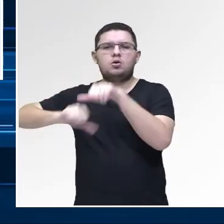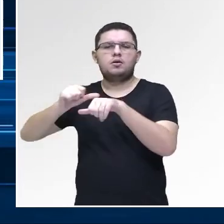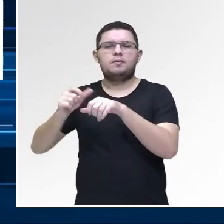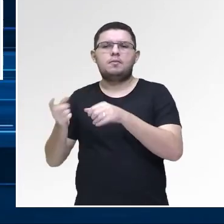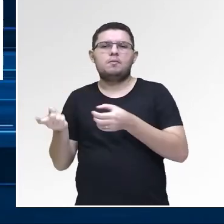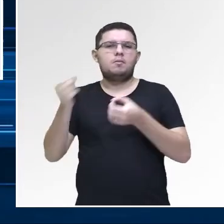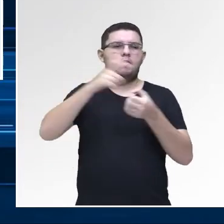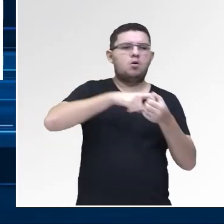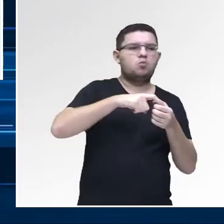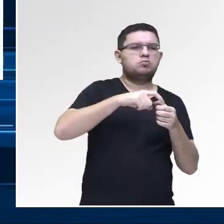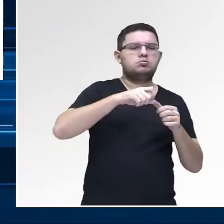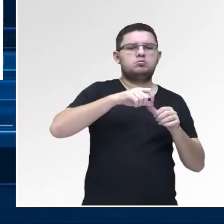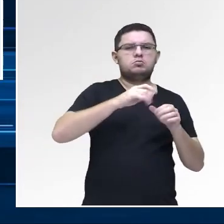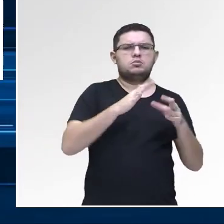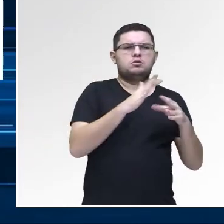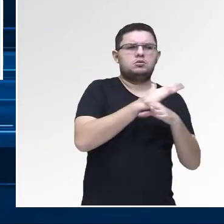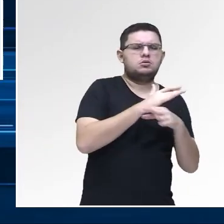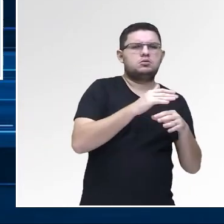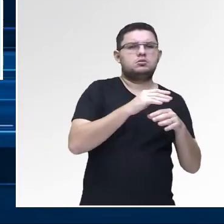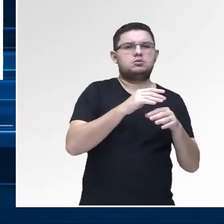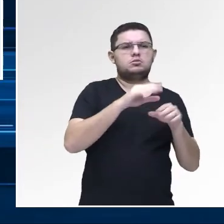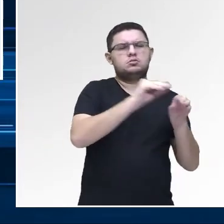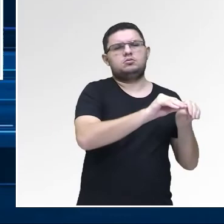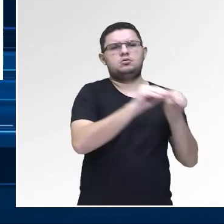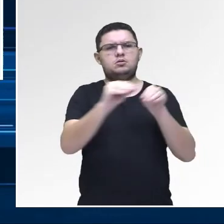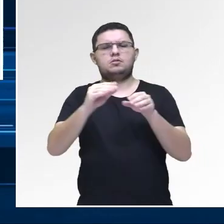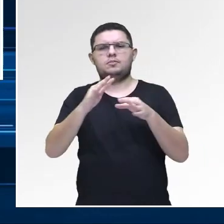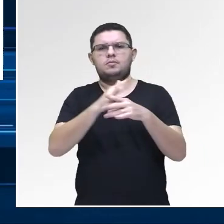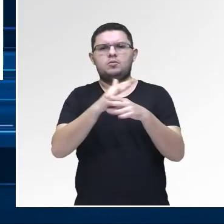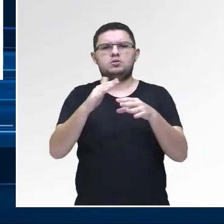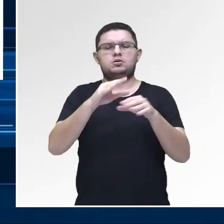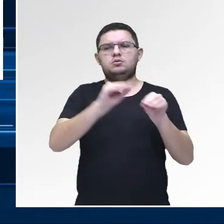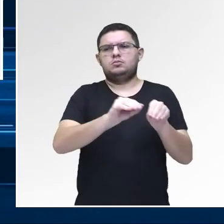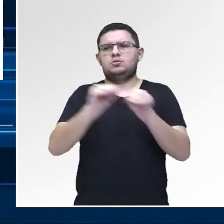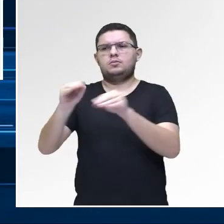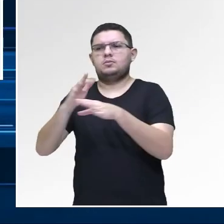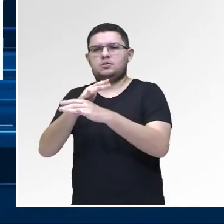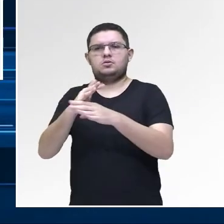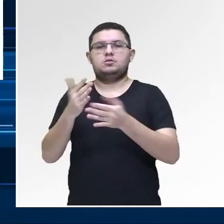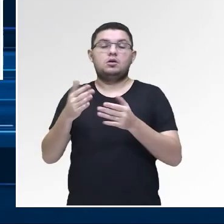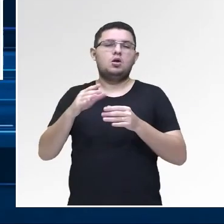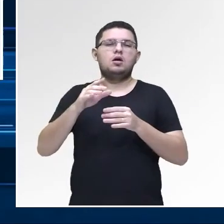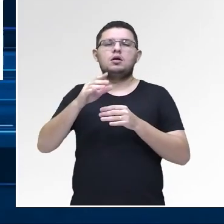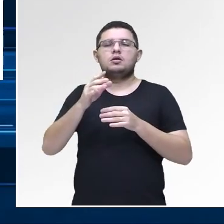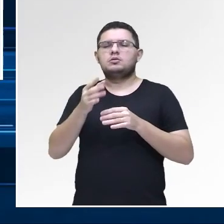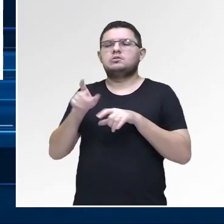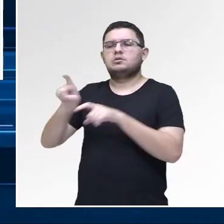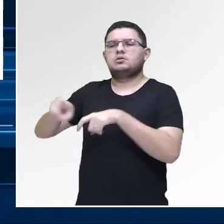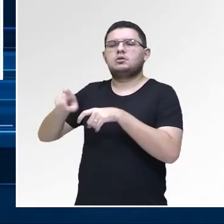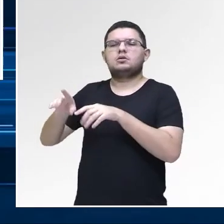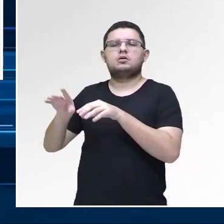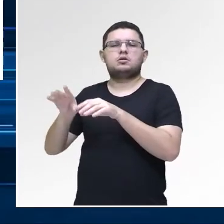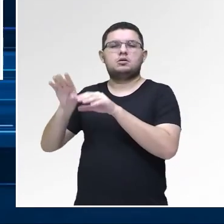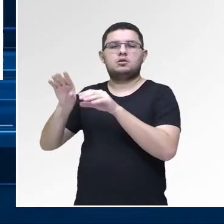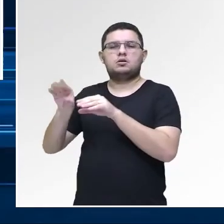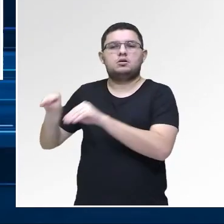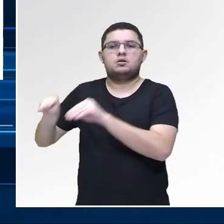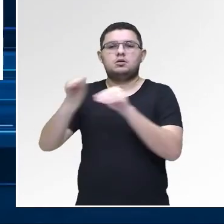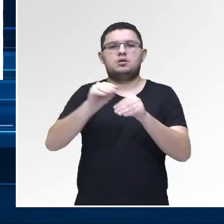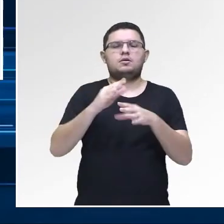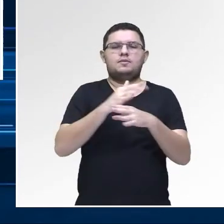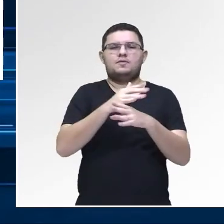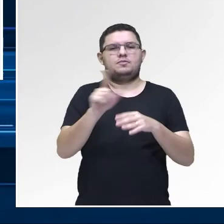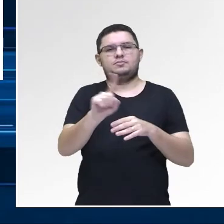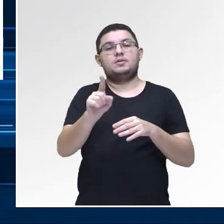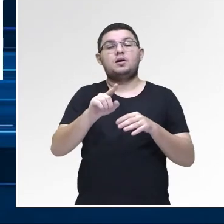para cidade e não mais do campo para a cidade, ok? Então, para a gente finalizar essa parte,